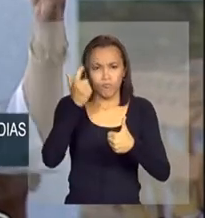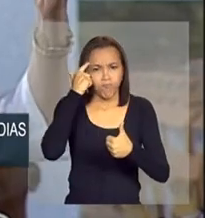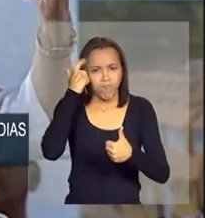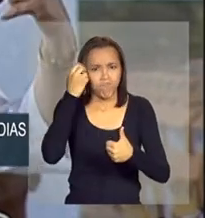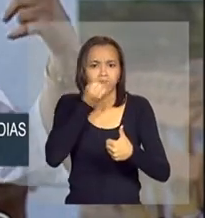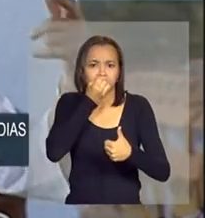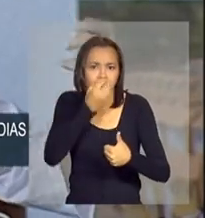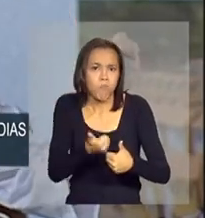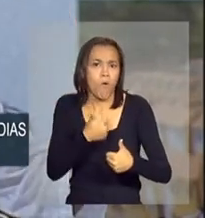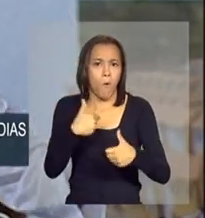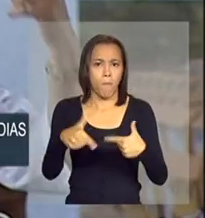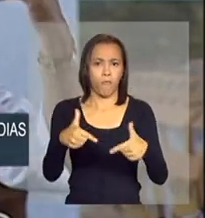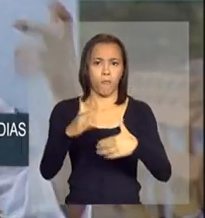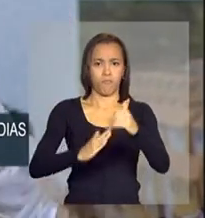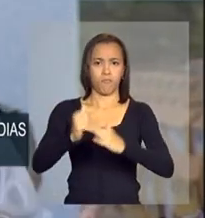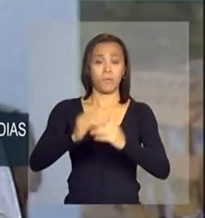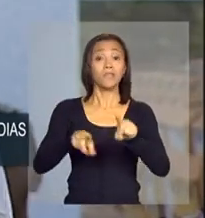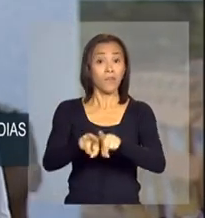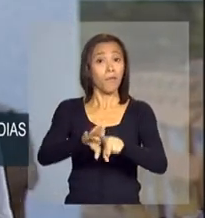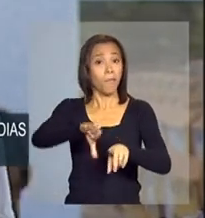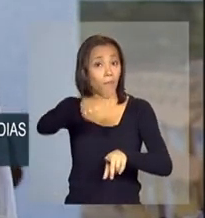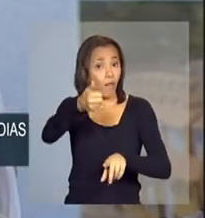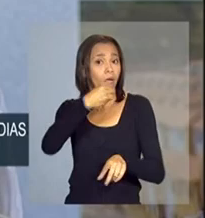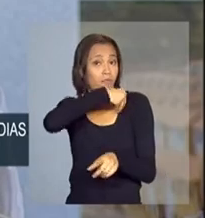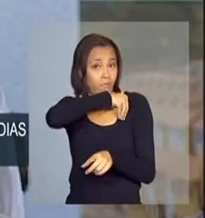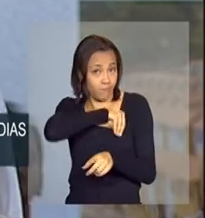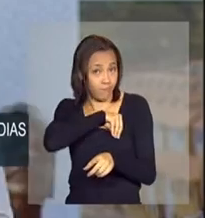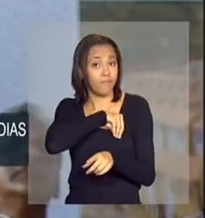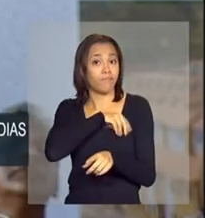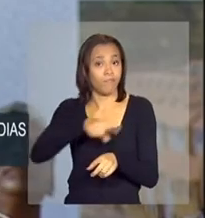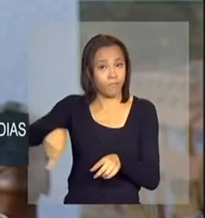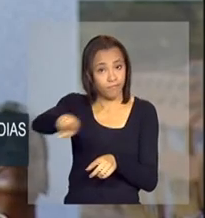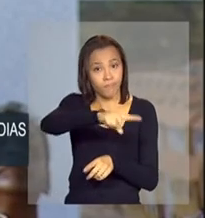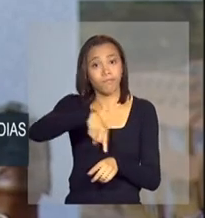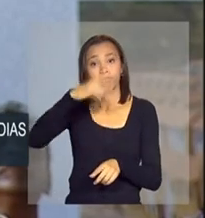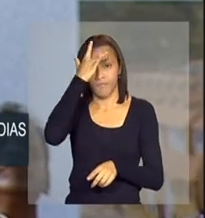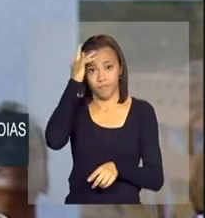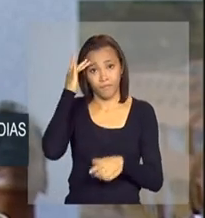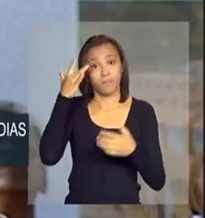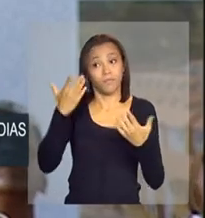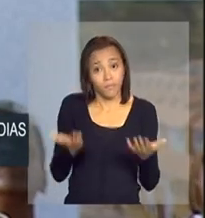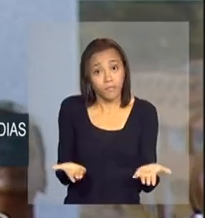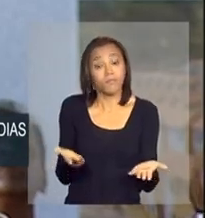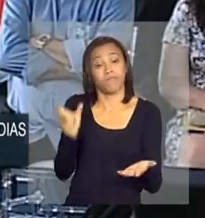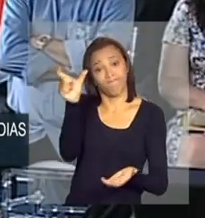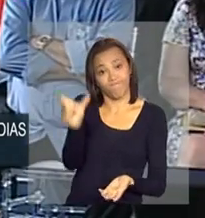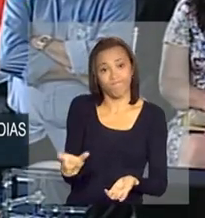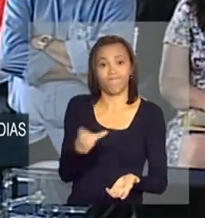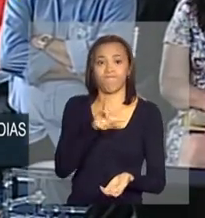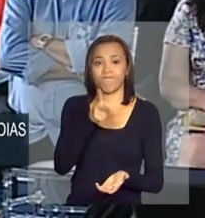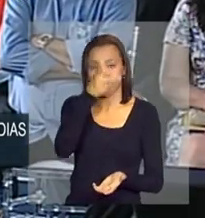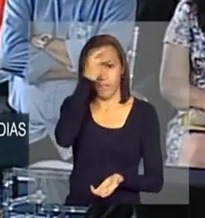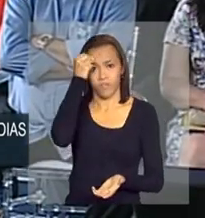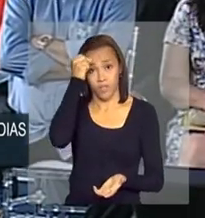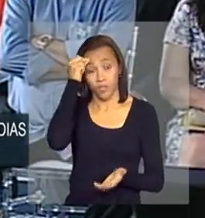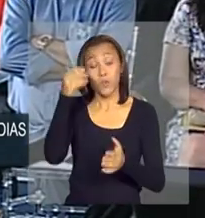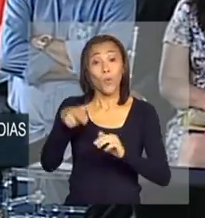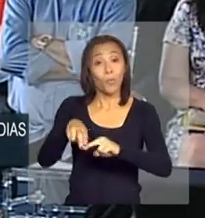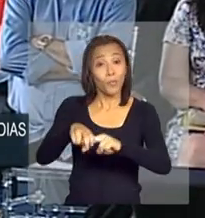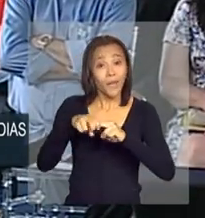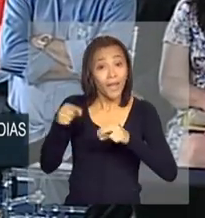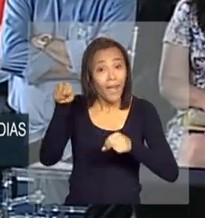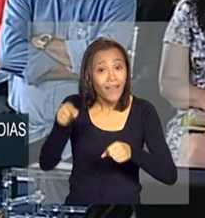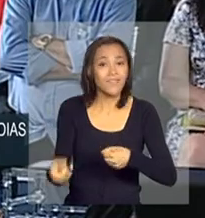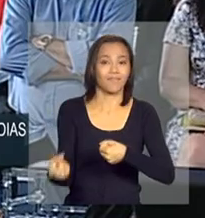trabalho e Aumenta também a renda no bolso do Trabalhador então Prefeito esse por essa